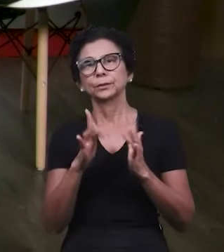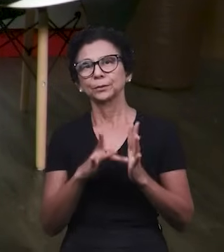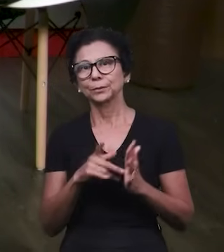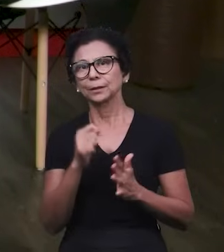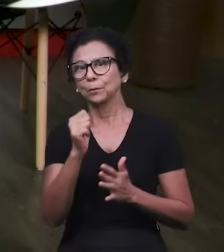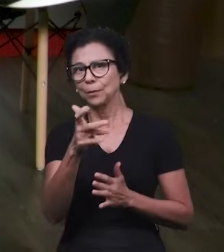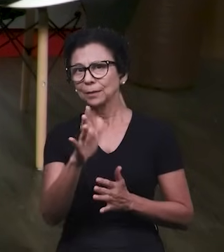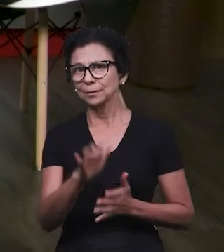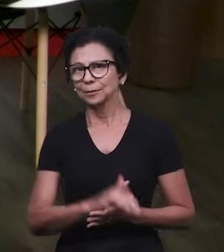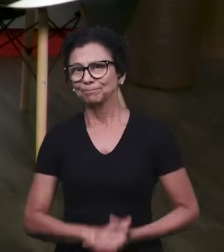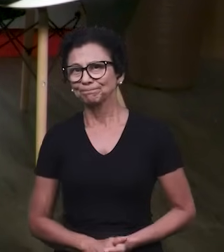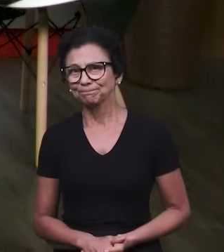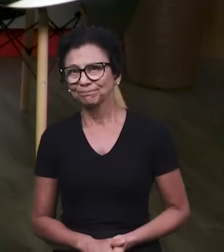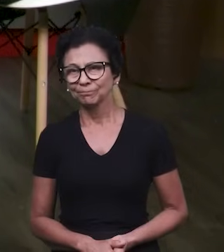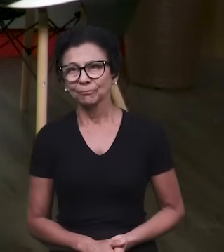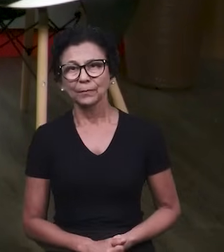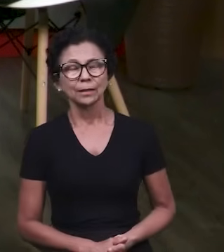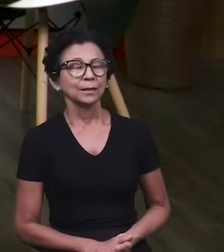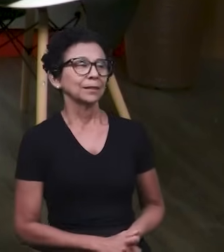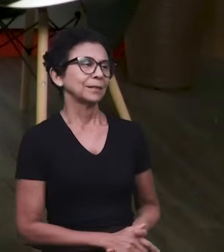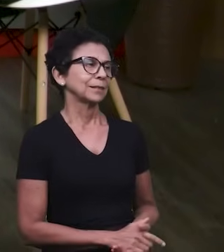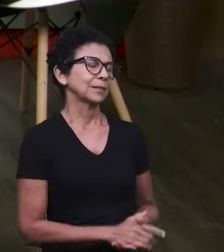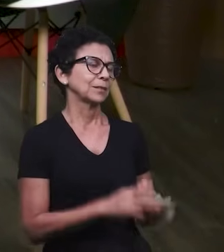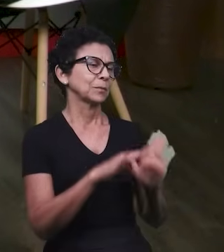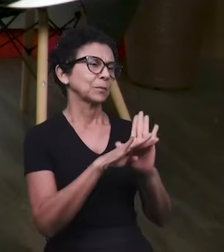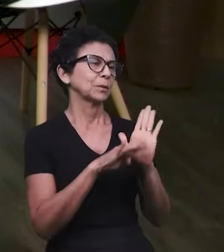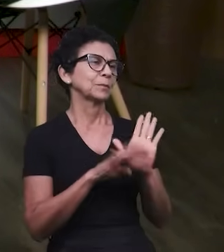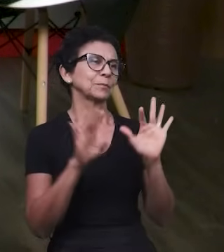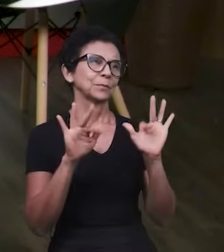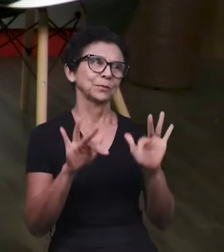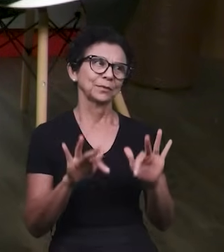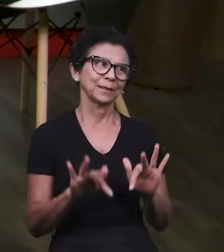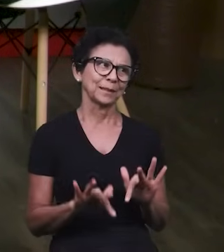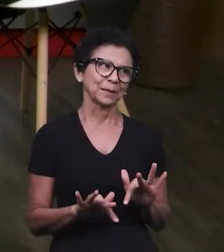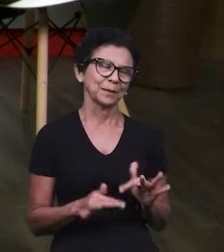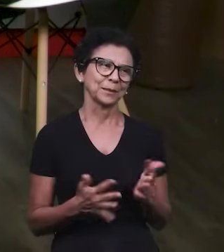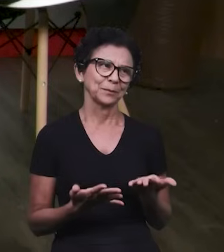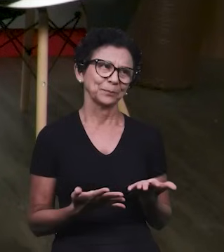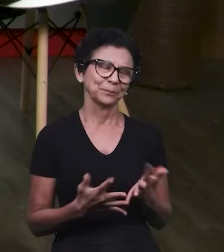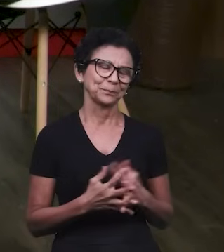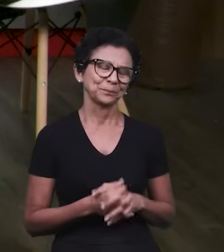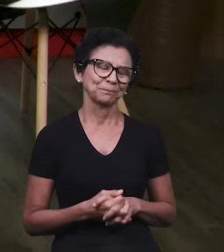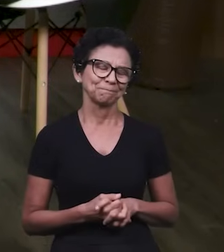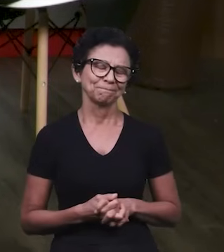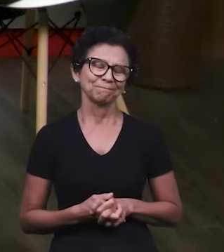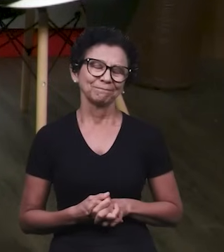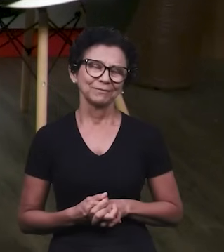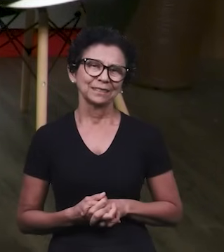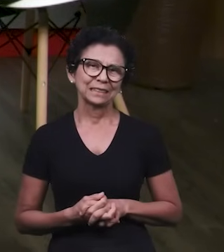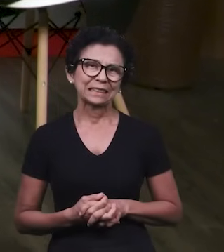Josias, nós estamos chegando já ao final do nosso programa e nós sabemos que